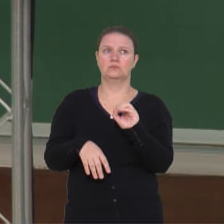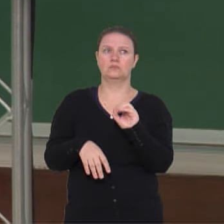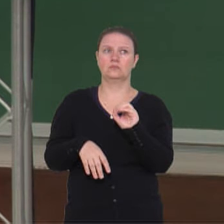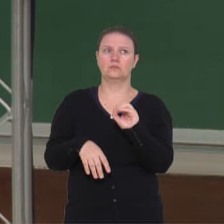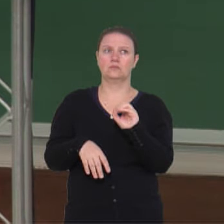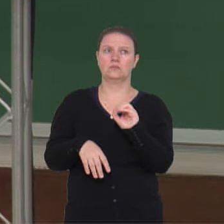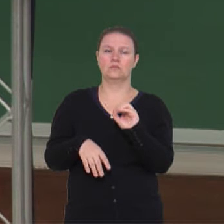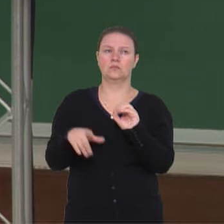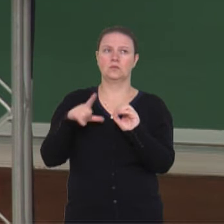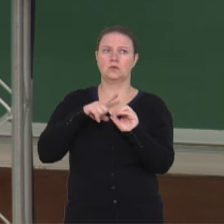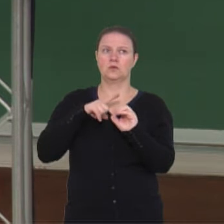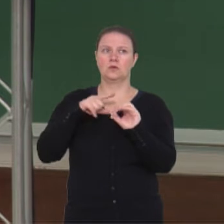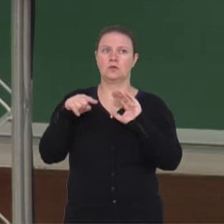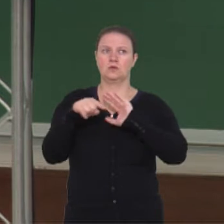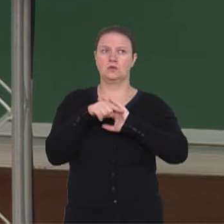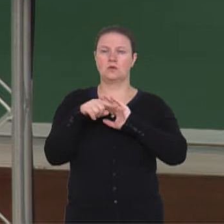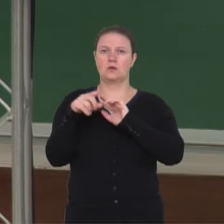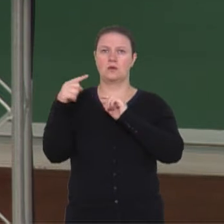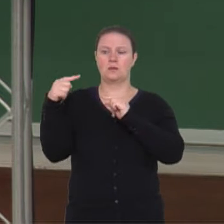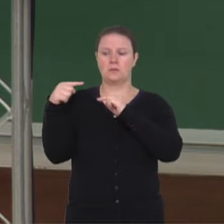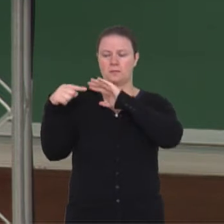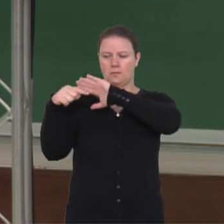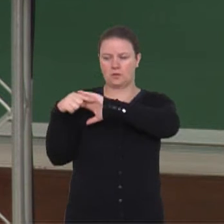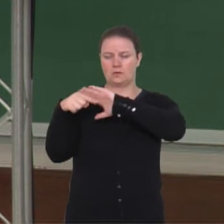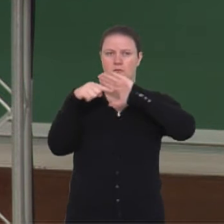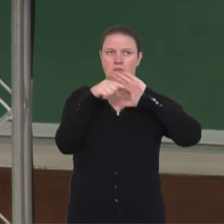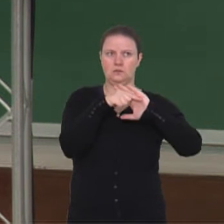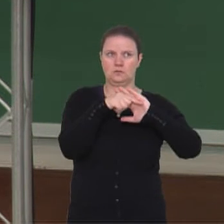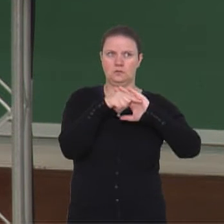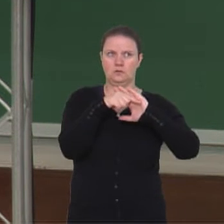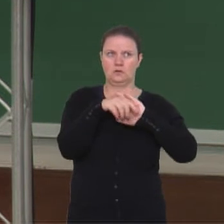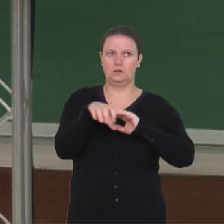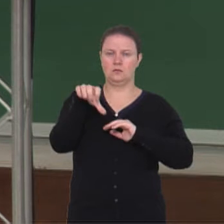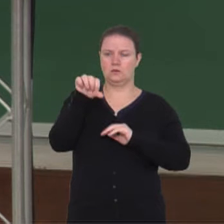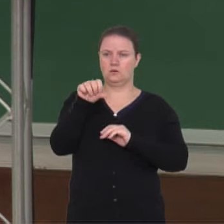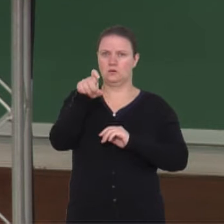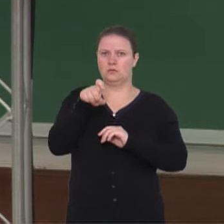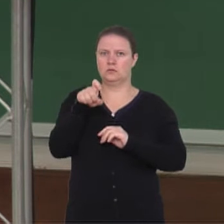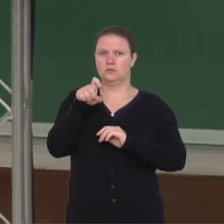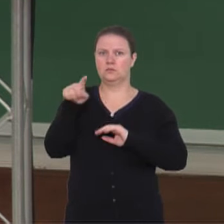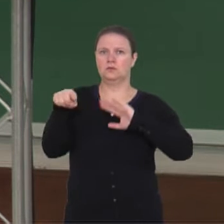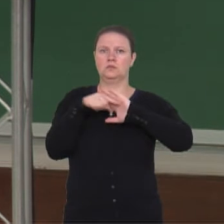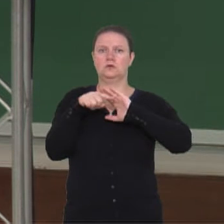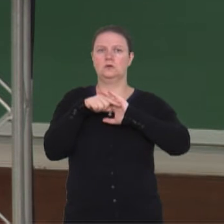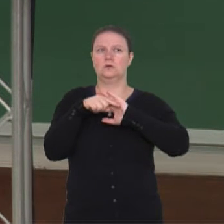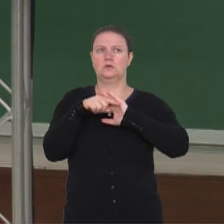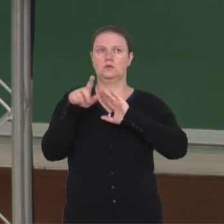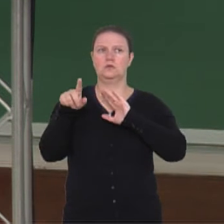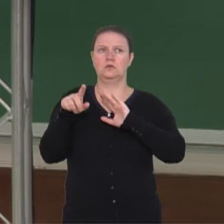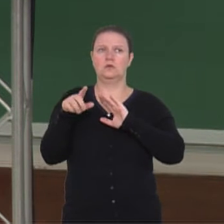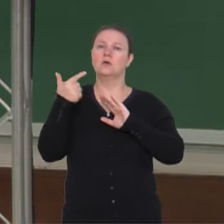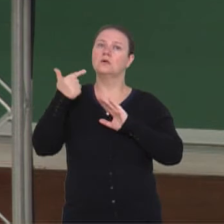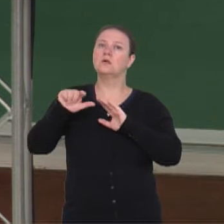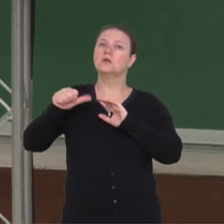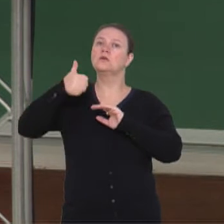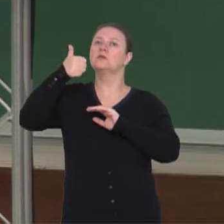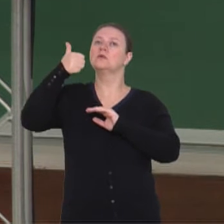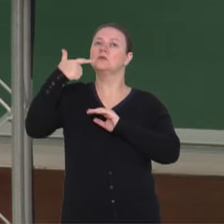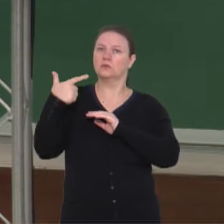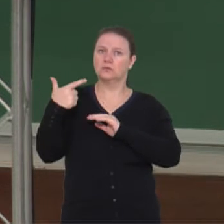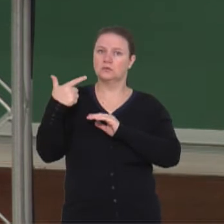Só que aqui tem o sinal negativo, né? Menos, menos, 9x negativo. Agora, repete o